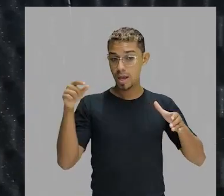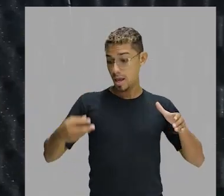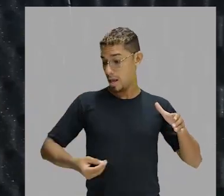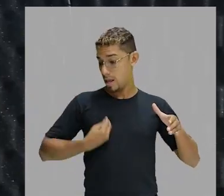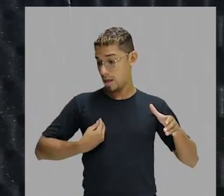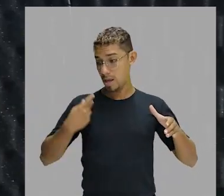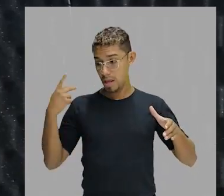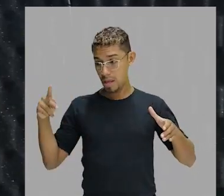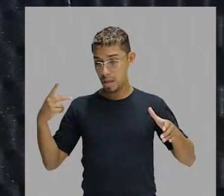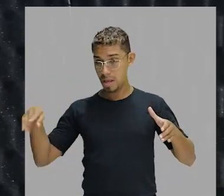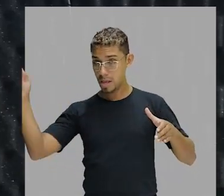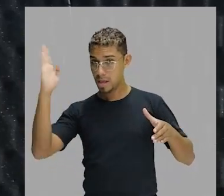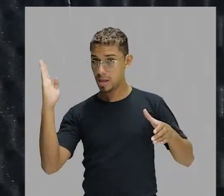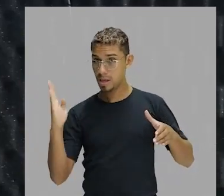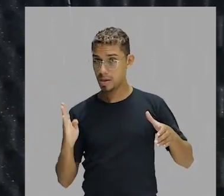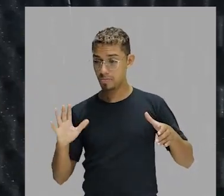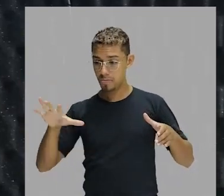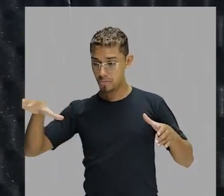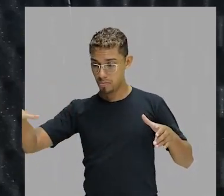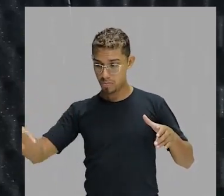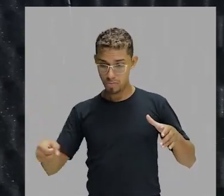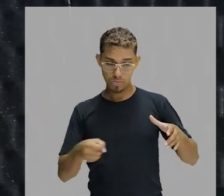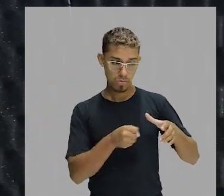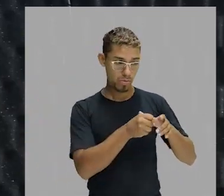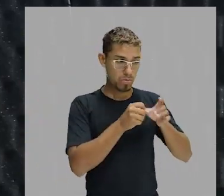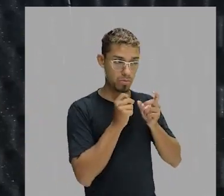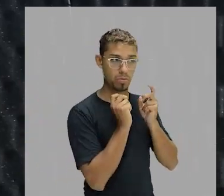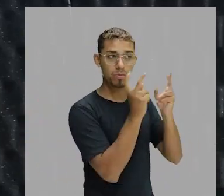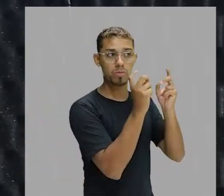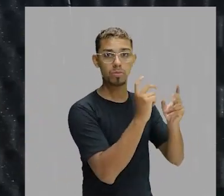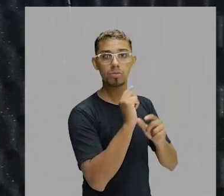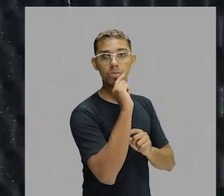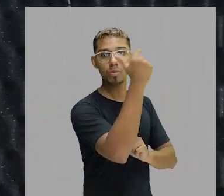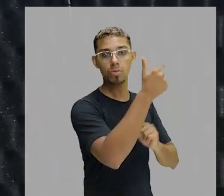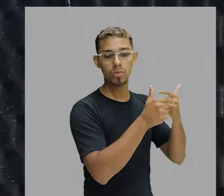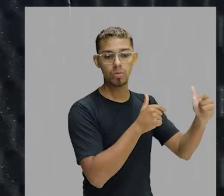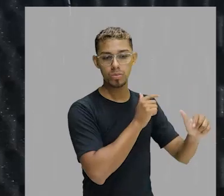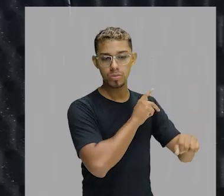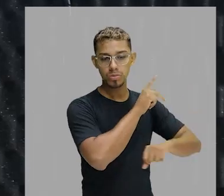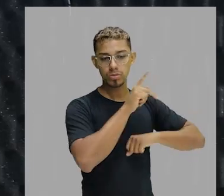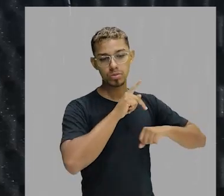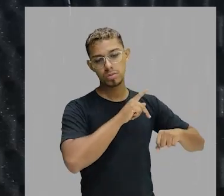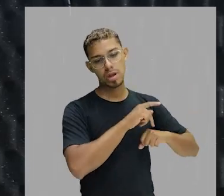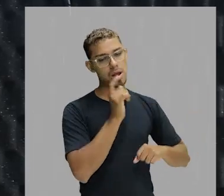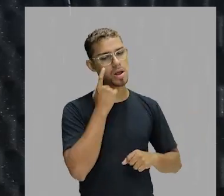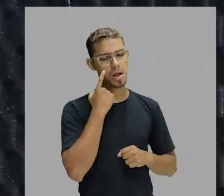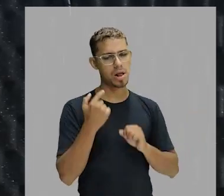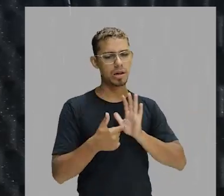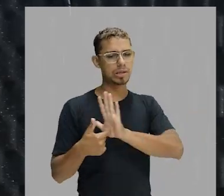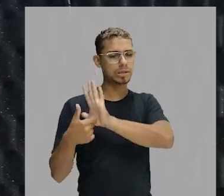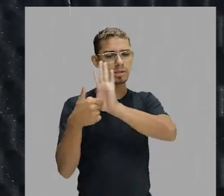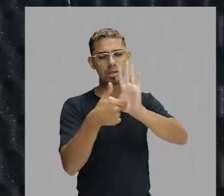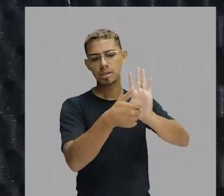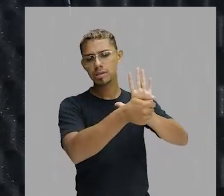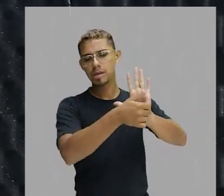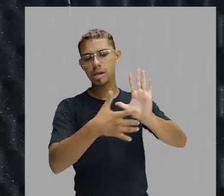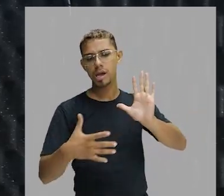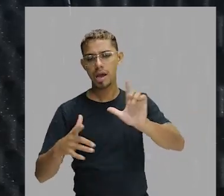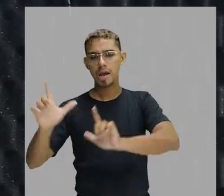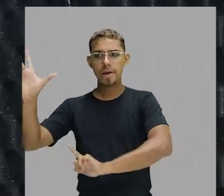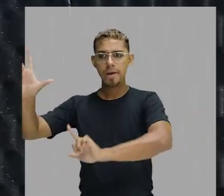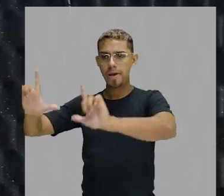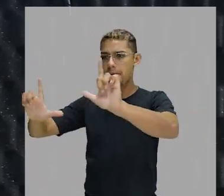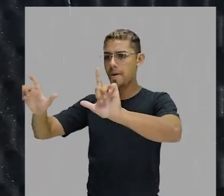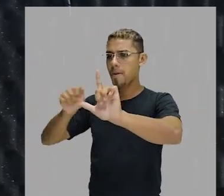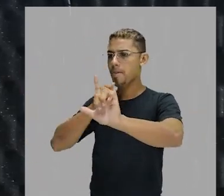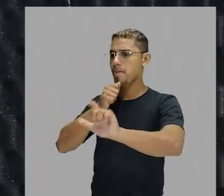Então a biopirataria é um problema constante do Brasil. Constantemente a gente percebe aí a mostra, né, em reportagens,